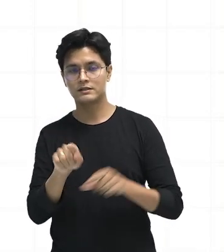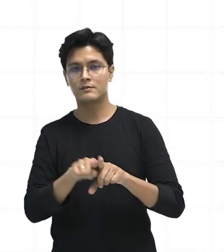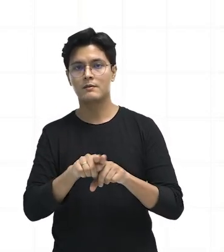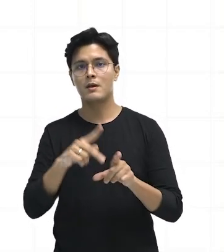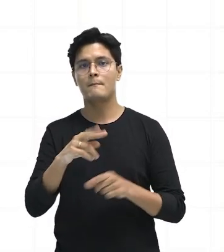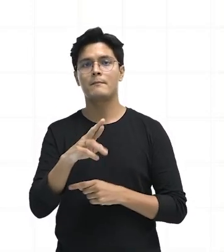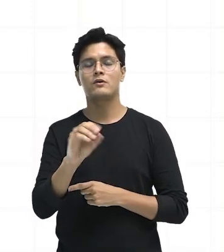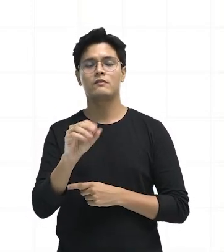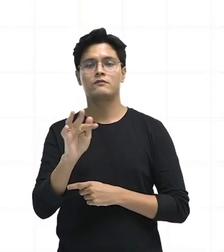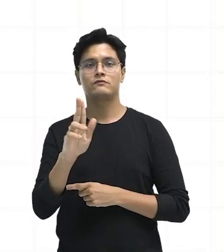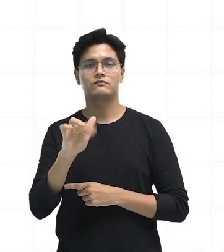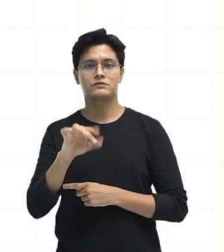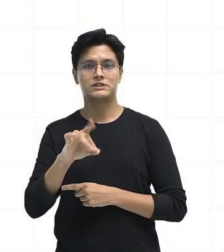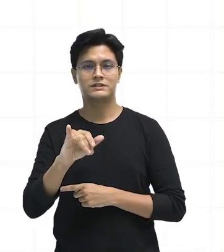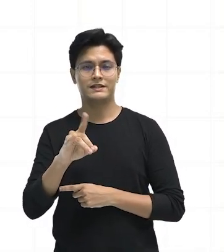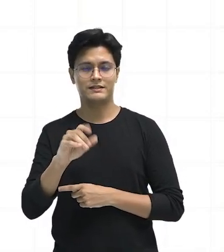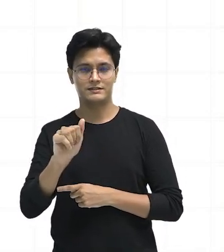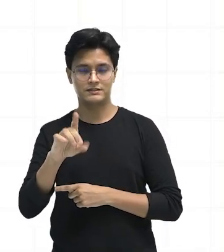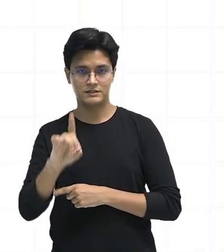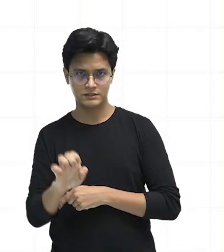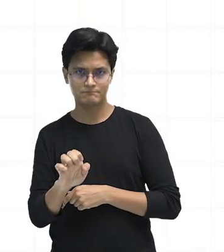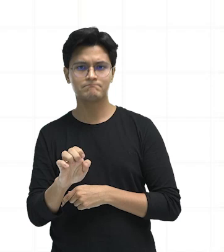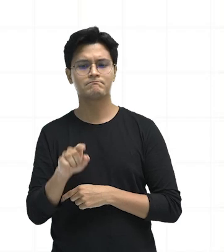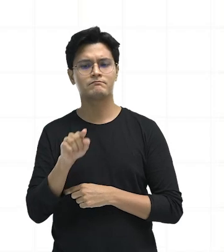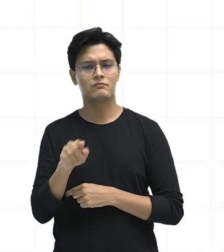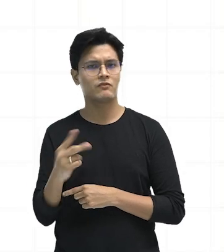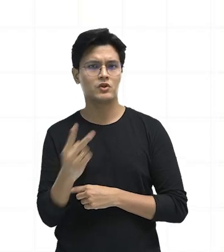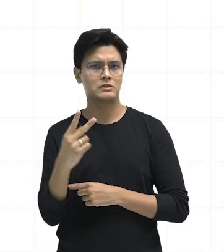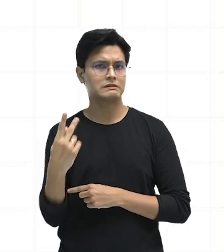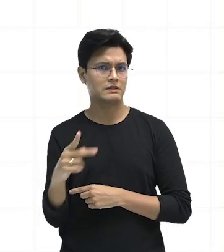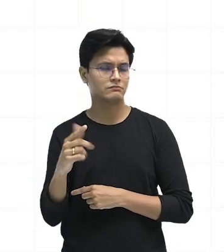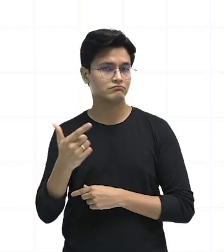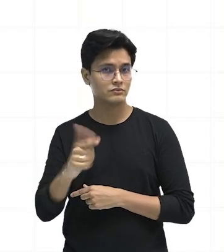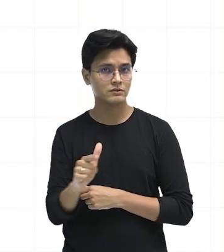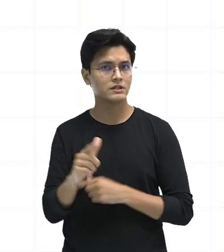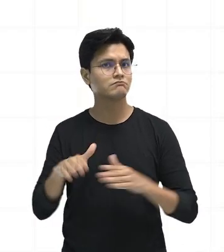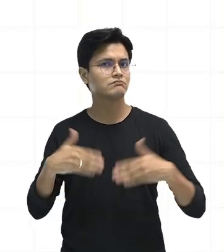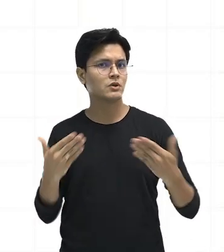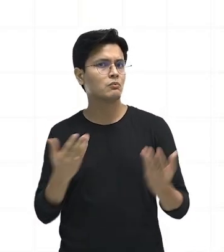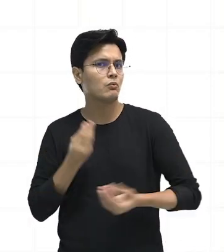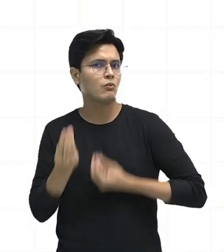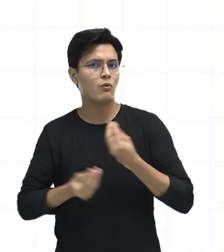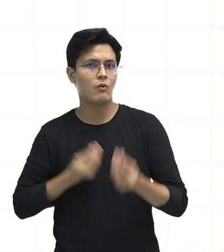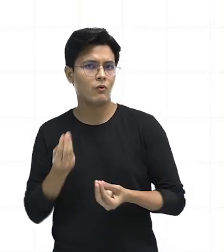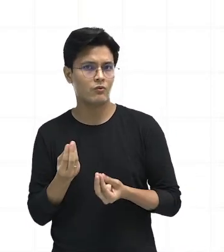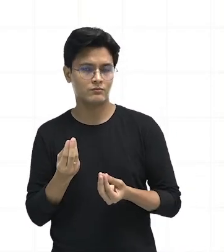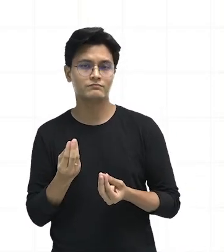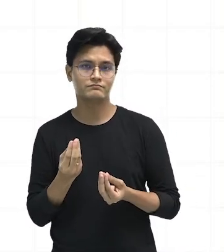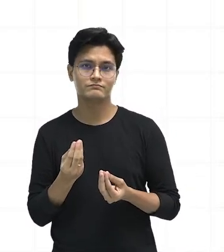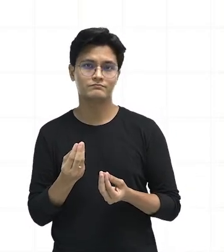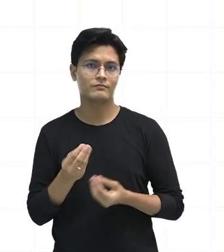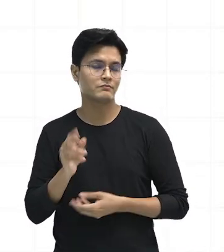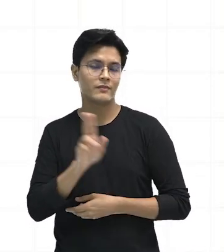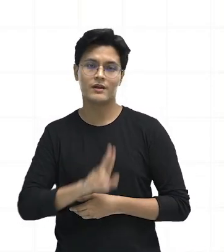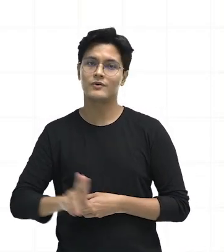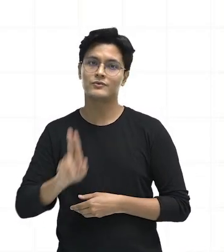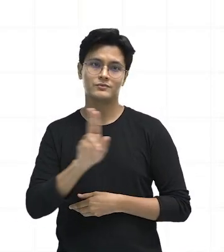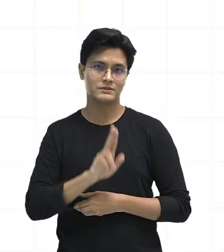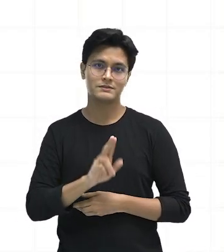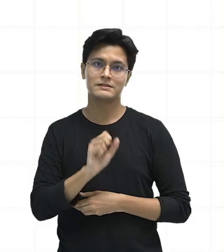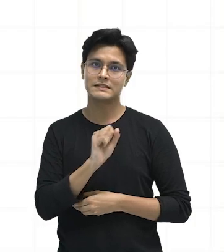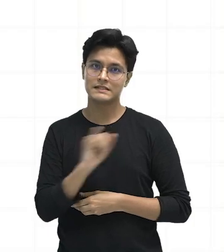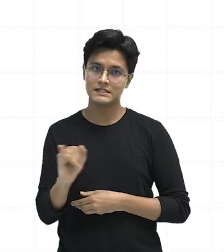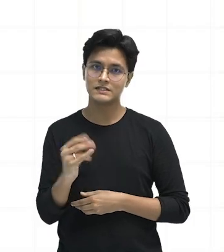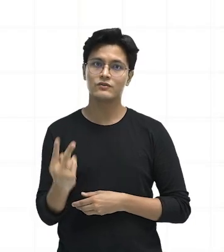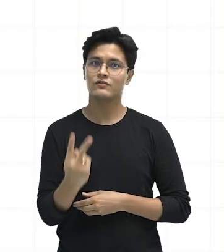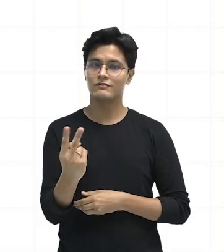seguinte, professor, se não tem esses valores, como é que a gente vai trabalhar com eles? Não trabalha, pessoal. Não há a necessidade